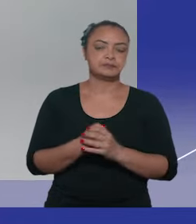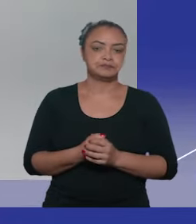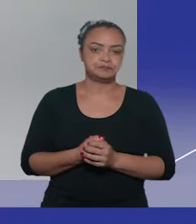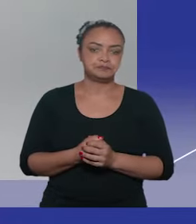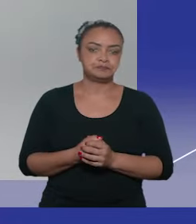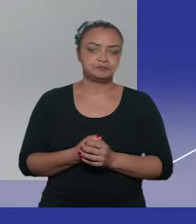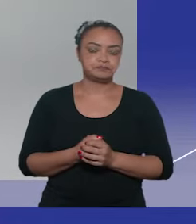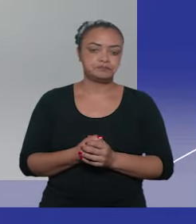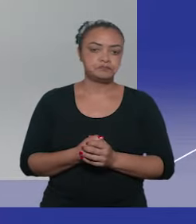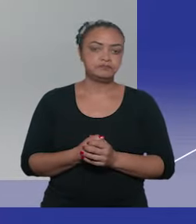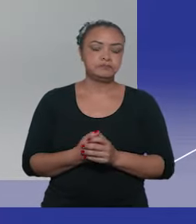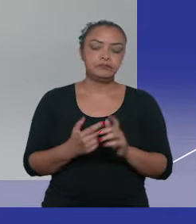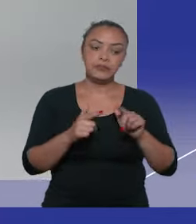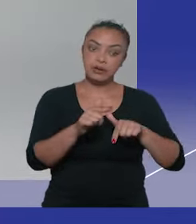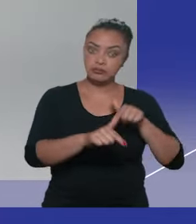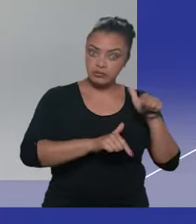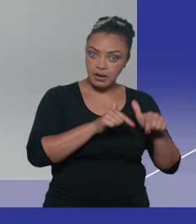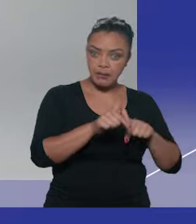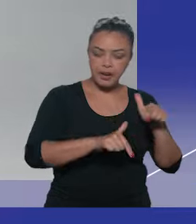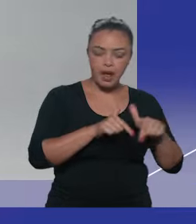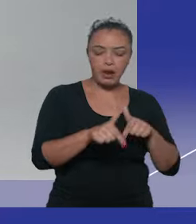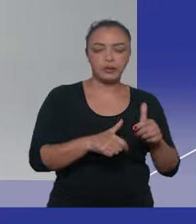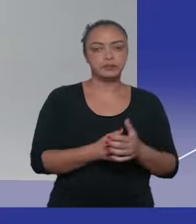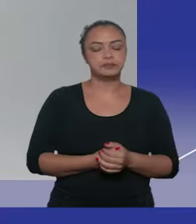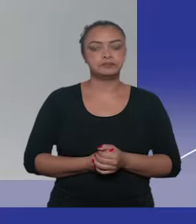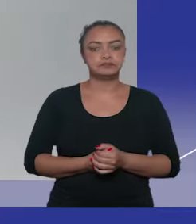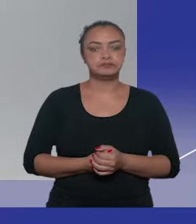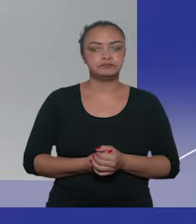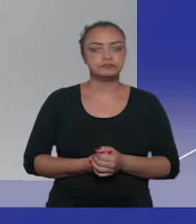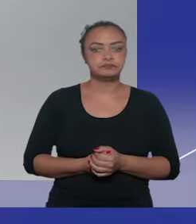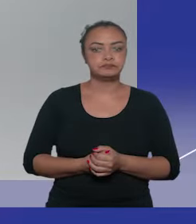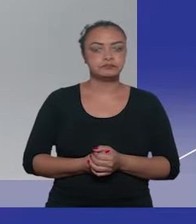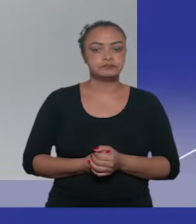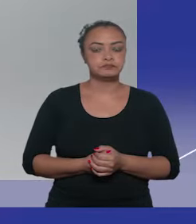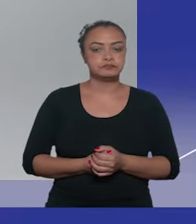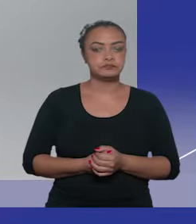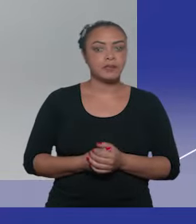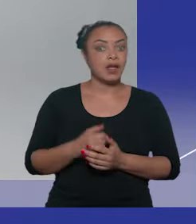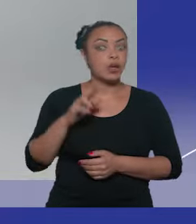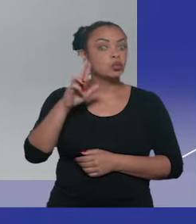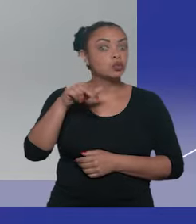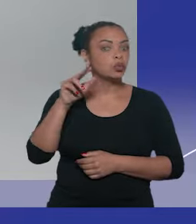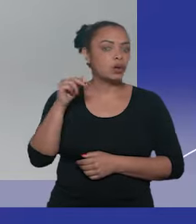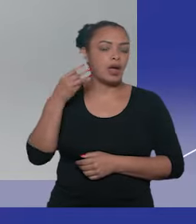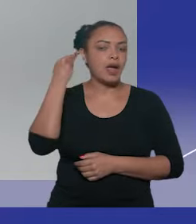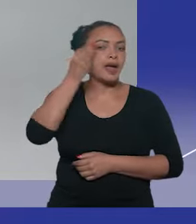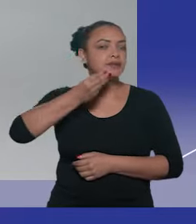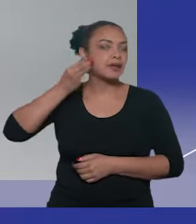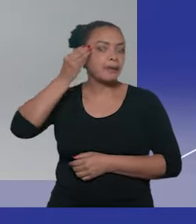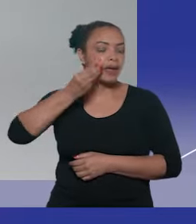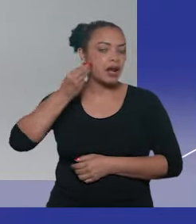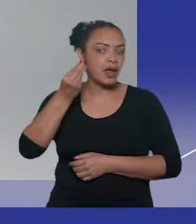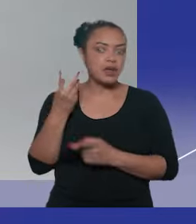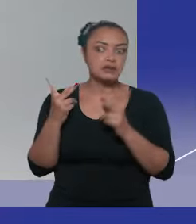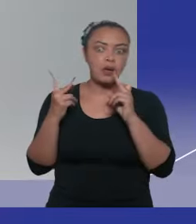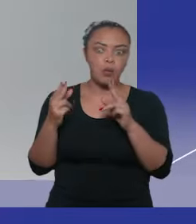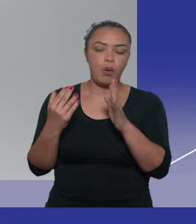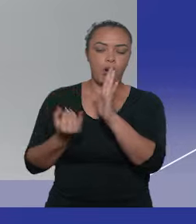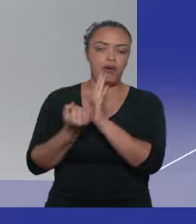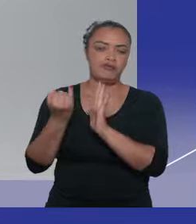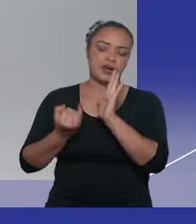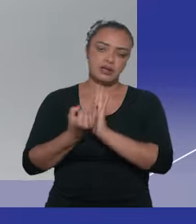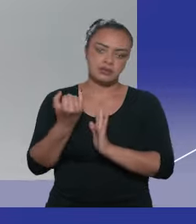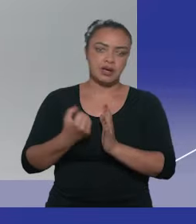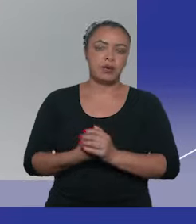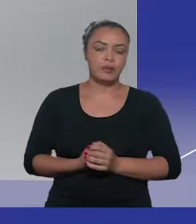vim para os Estados Unidos, em termos de trabalho. E nunca tivemos a experiência que a gente teve nos últimos anos em termos